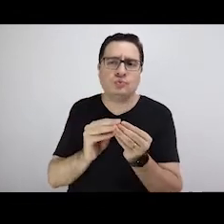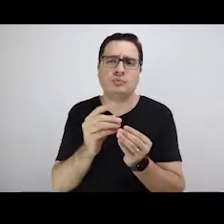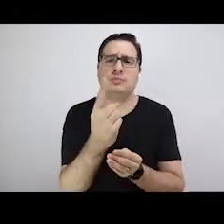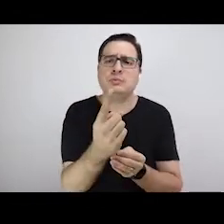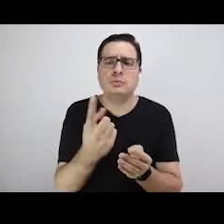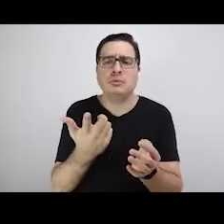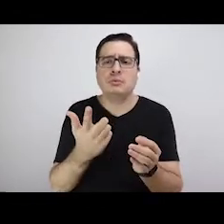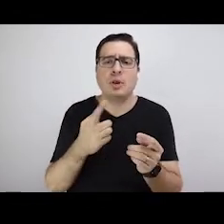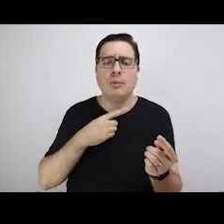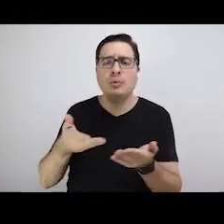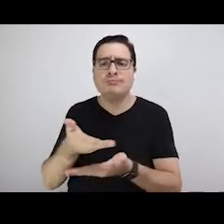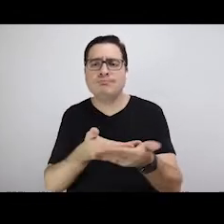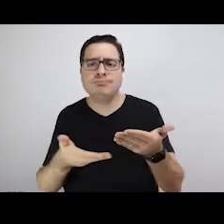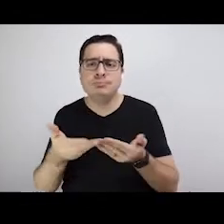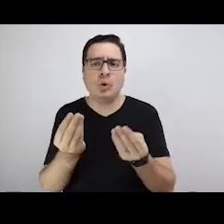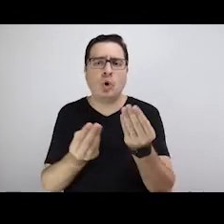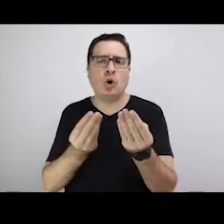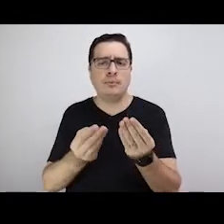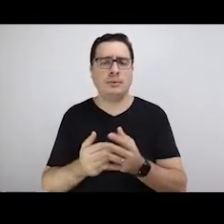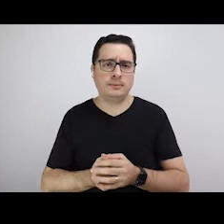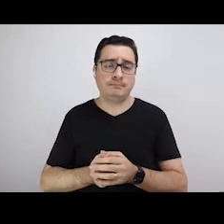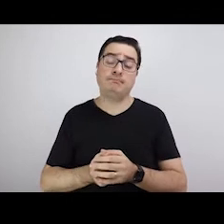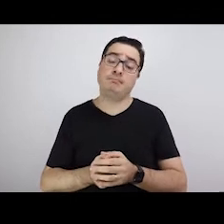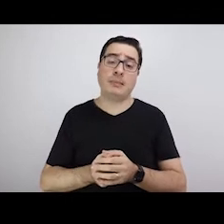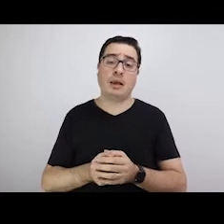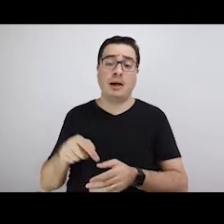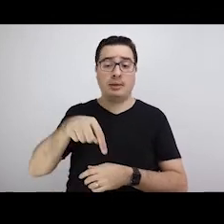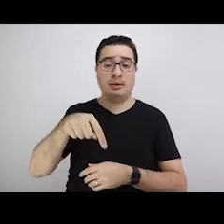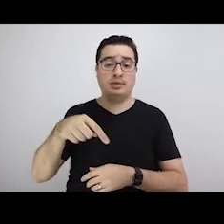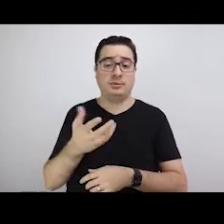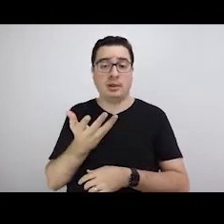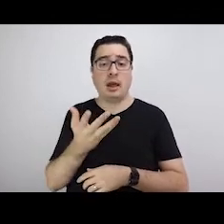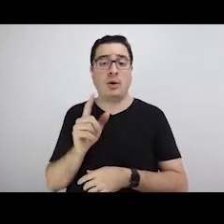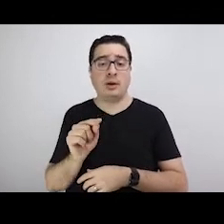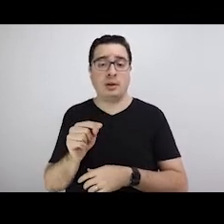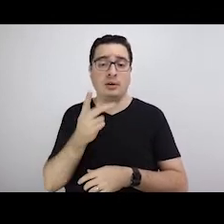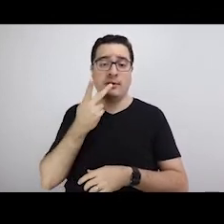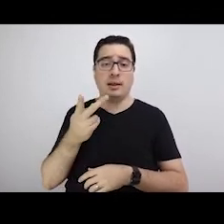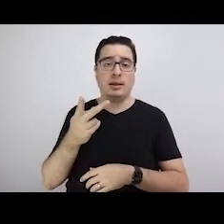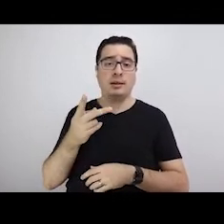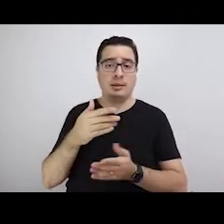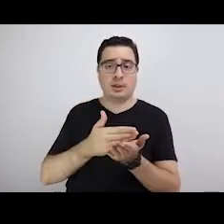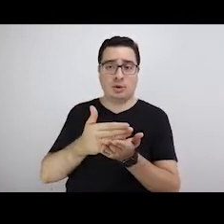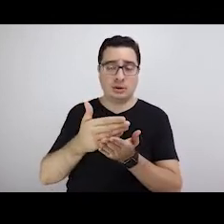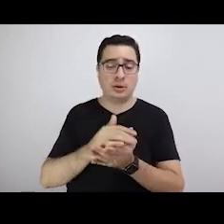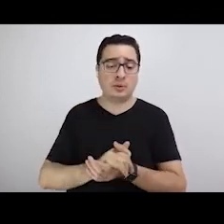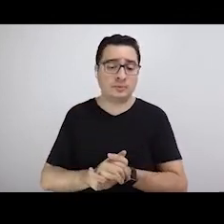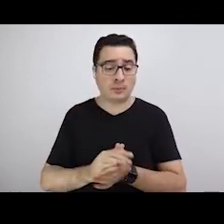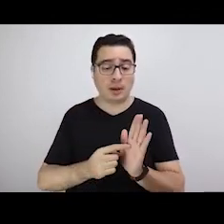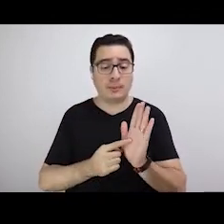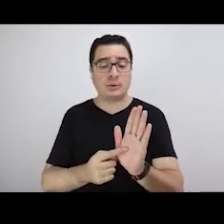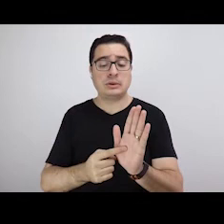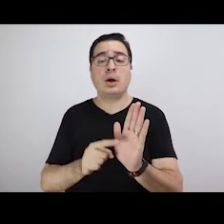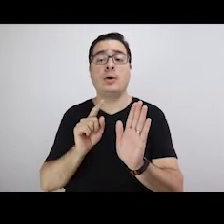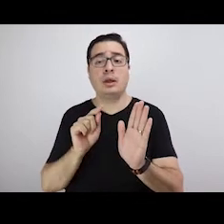se relaciona? Bom, o que a gente pretende é, como eu falei ali na introdução, mostrar que